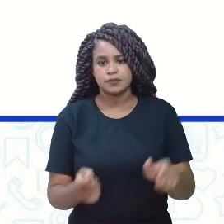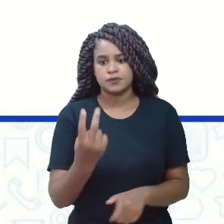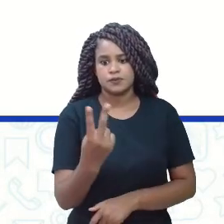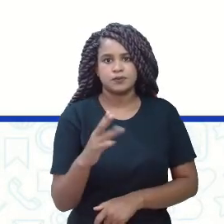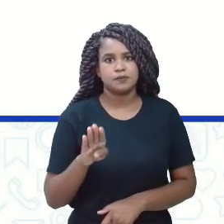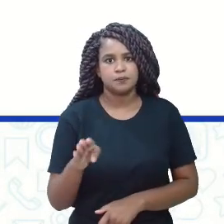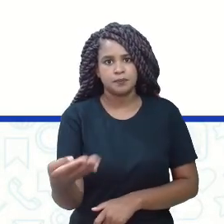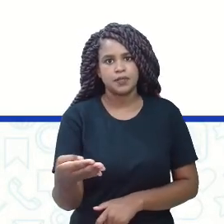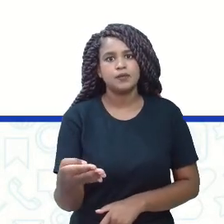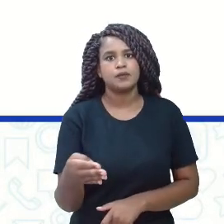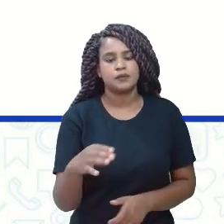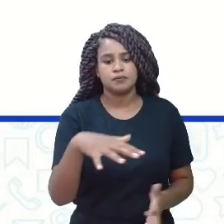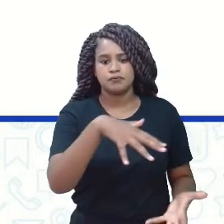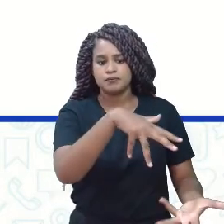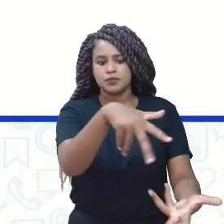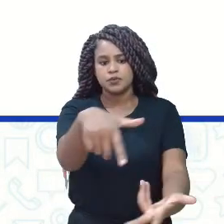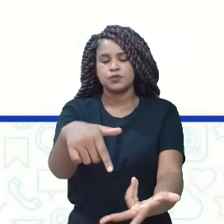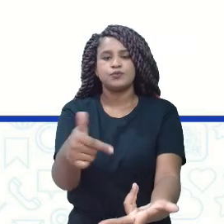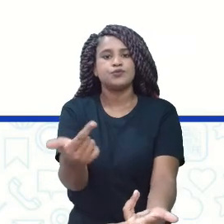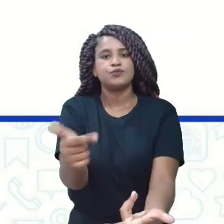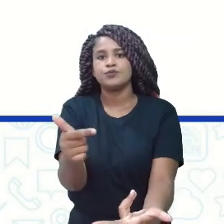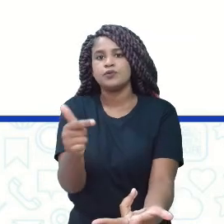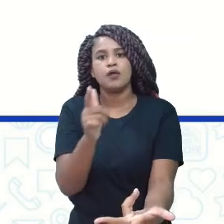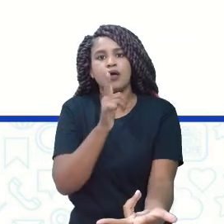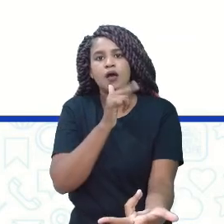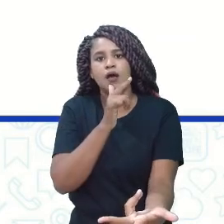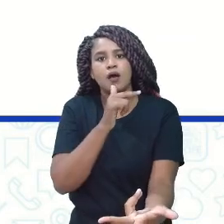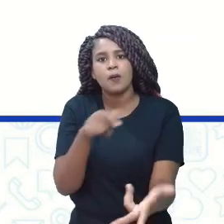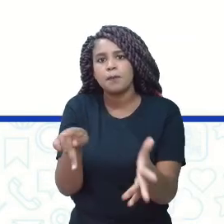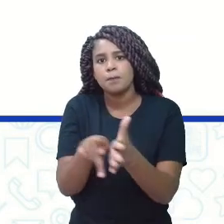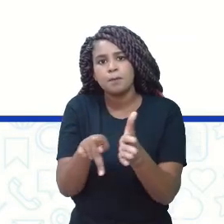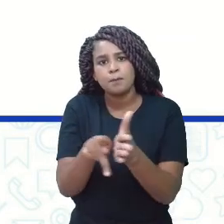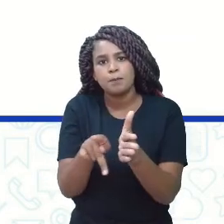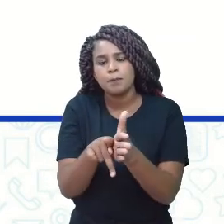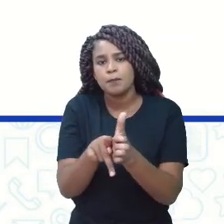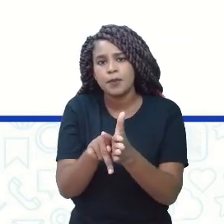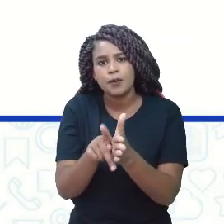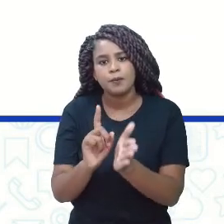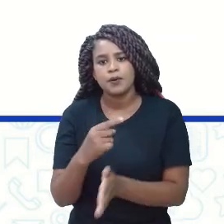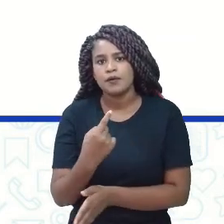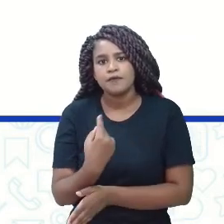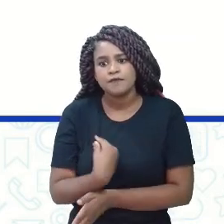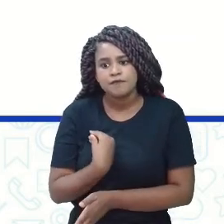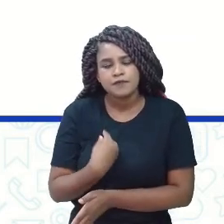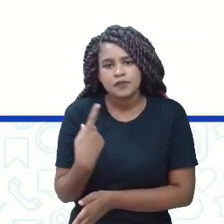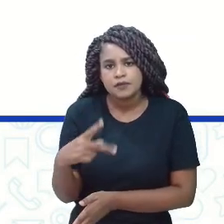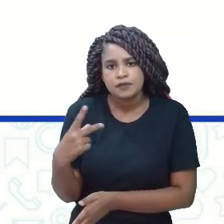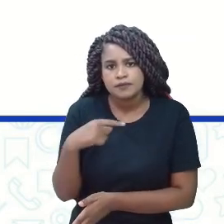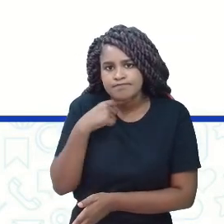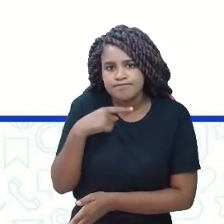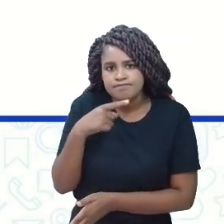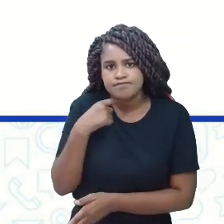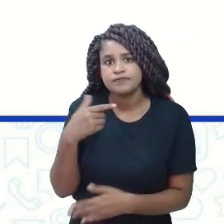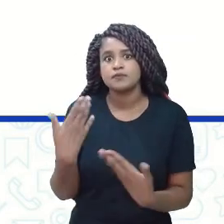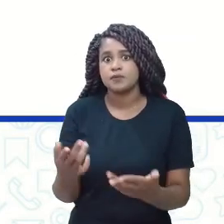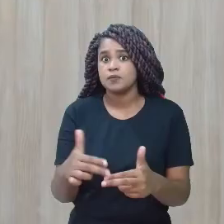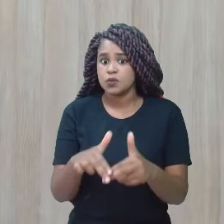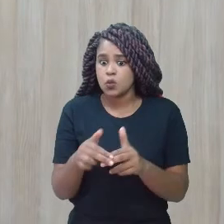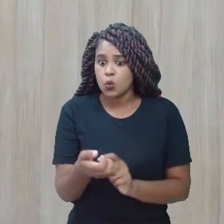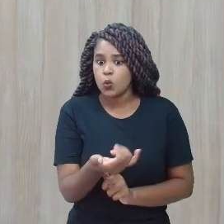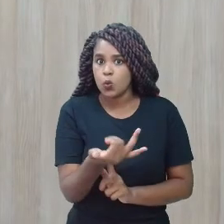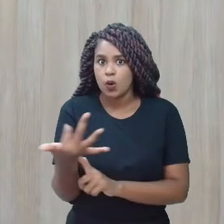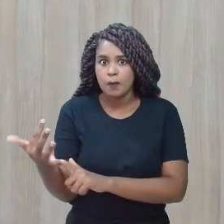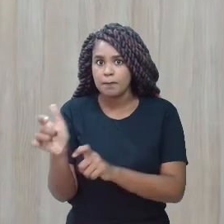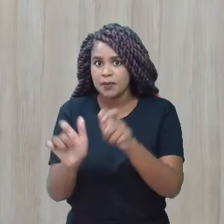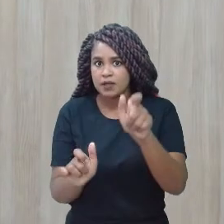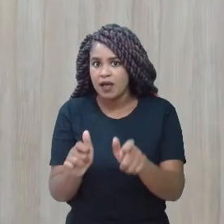pessoas no mundo todo, não têm acesso à água própria para consumo, certo? Então, olha a quantidade de